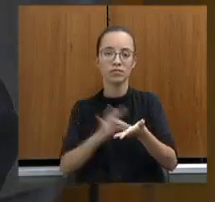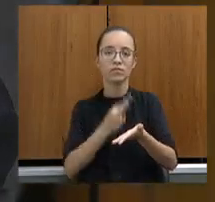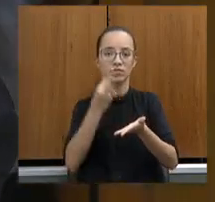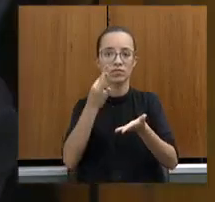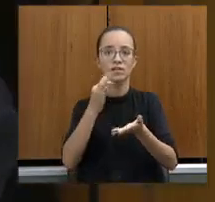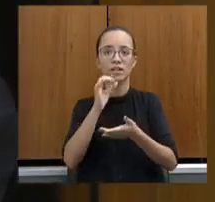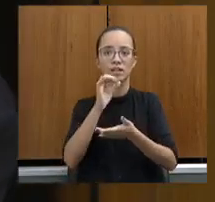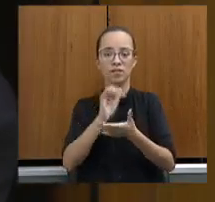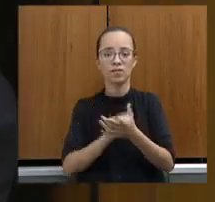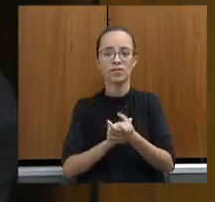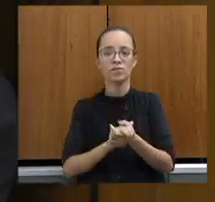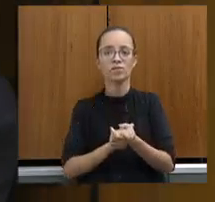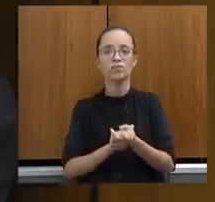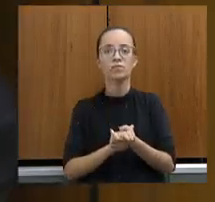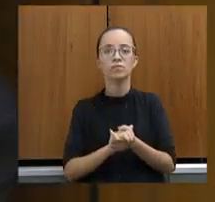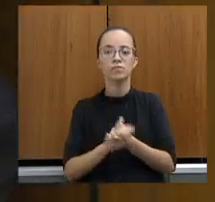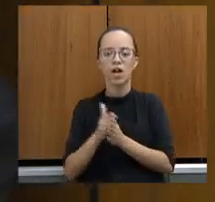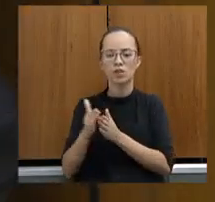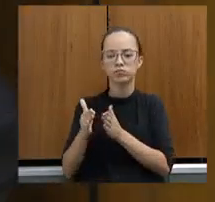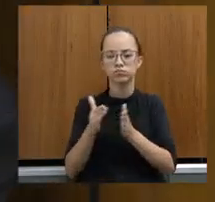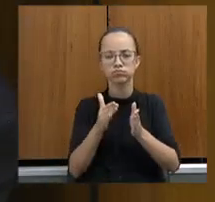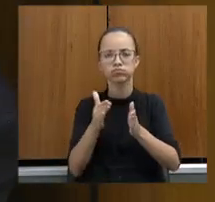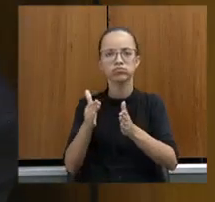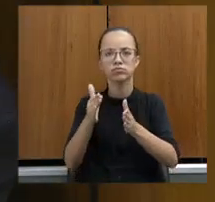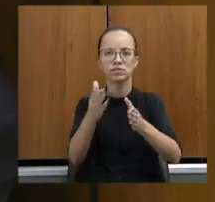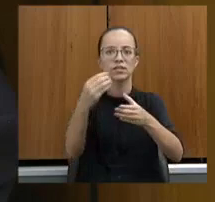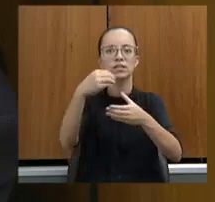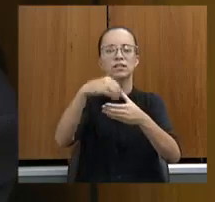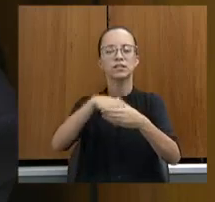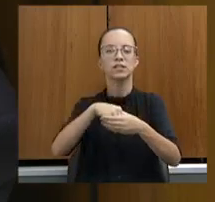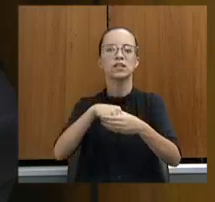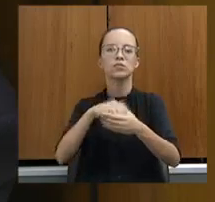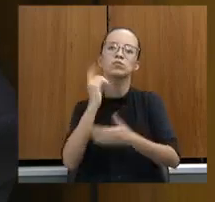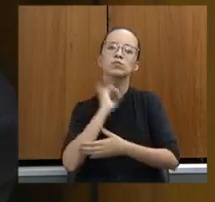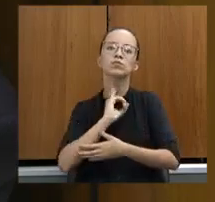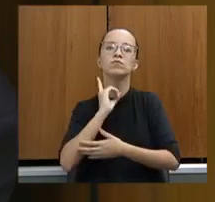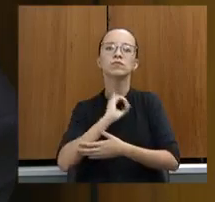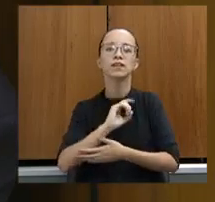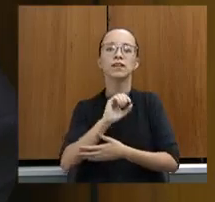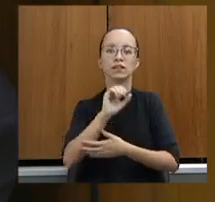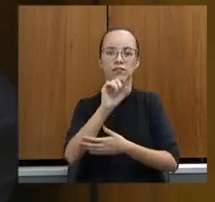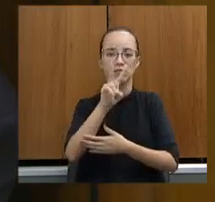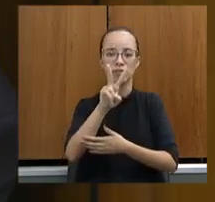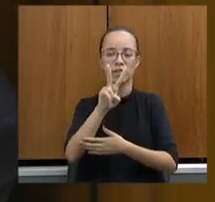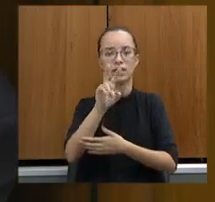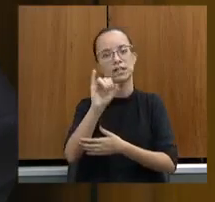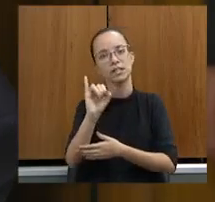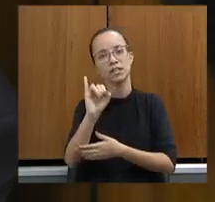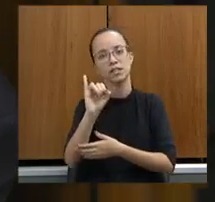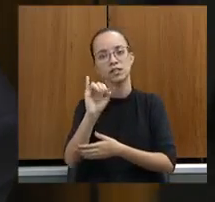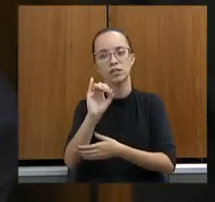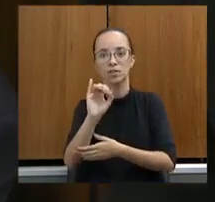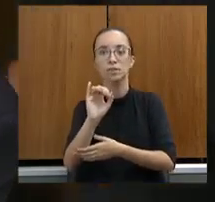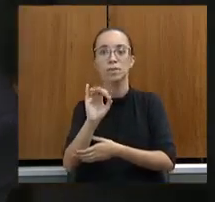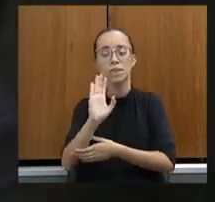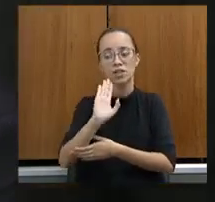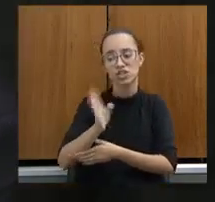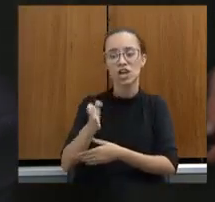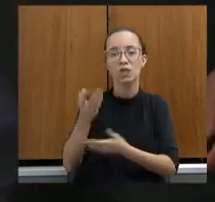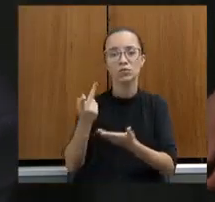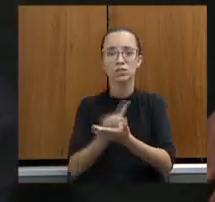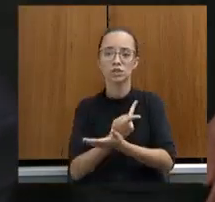vli que é o maior trecho Ferroviário dentro de Minas Gerais é vli a Veli já fez uma audiência pública obrigatória